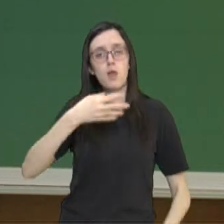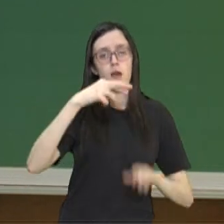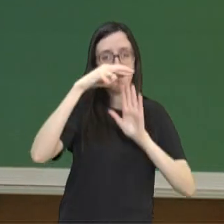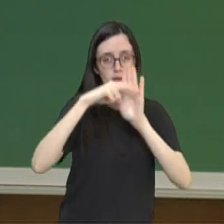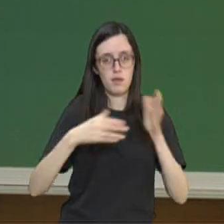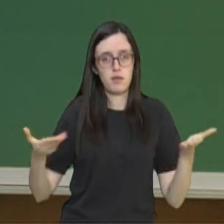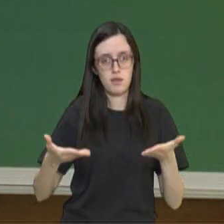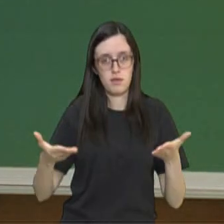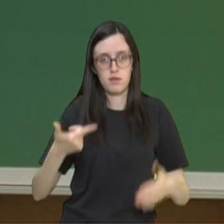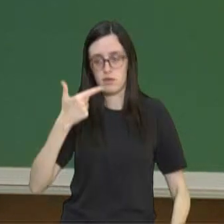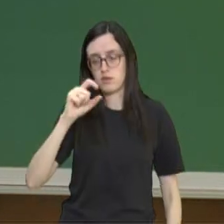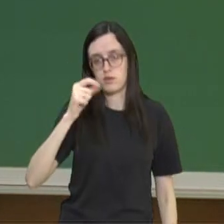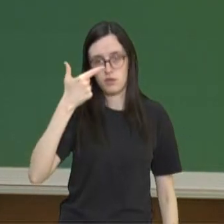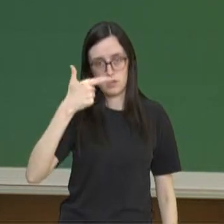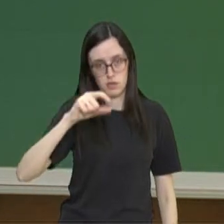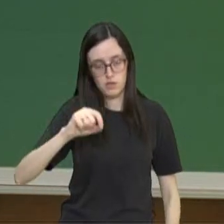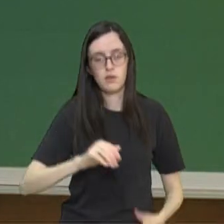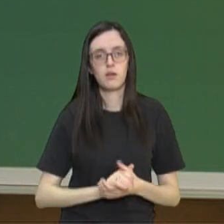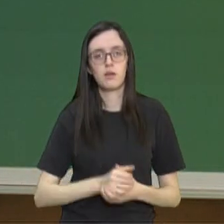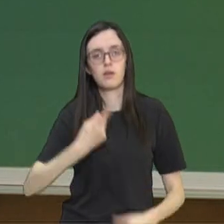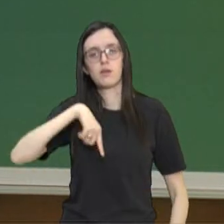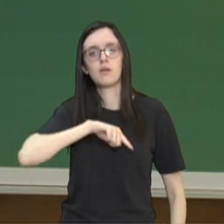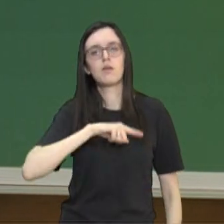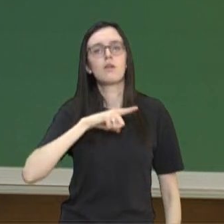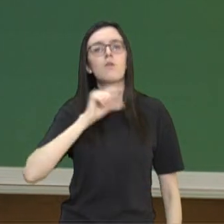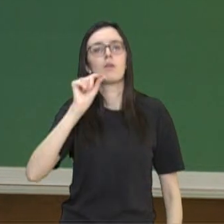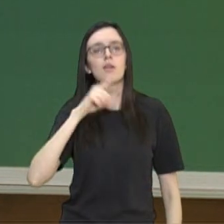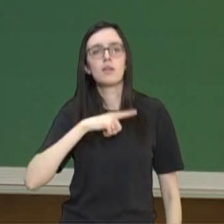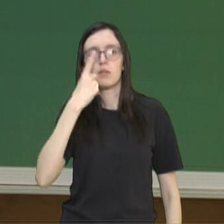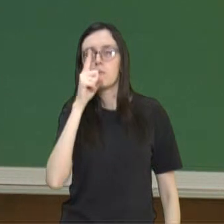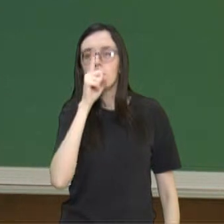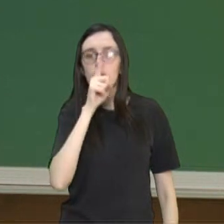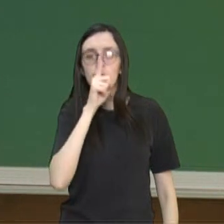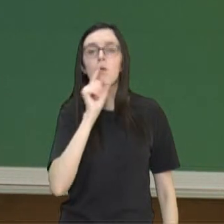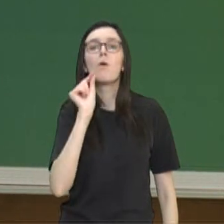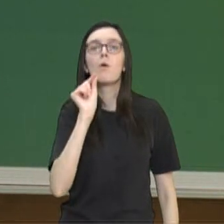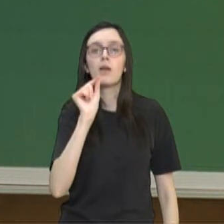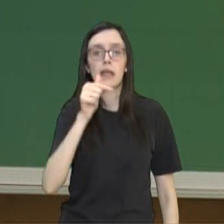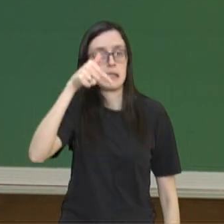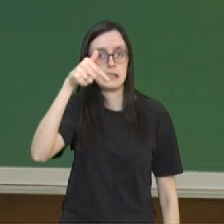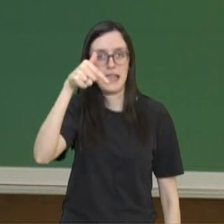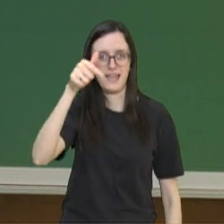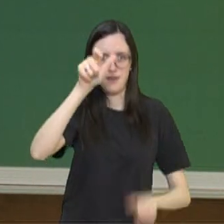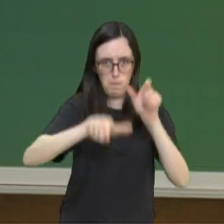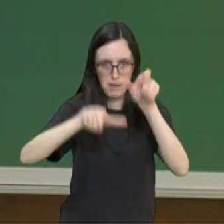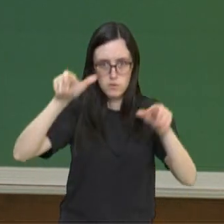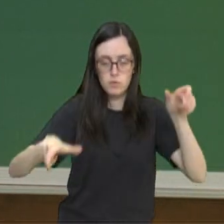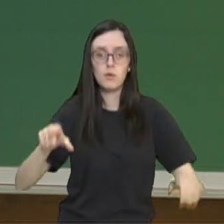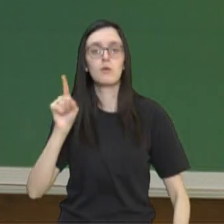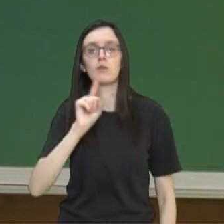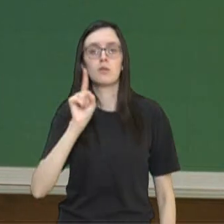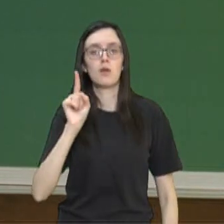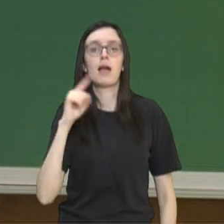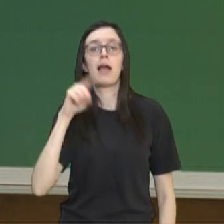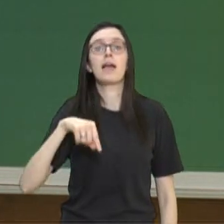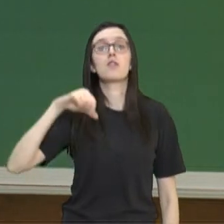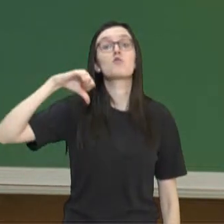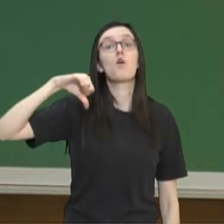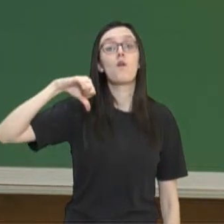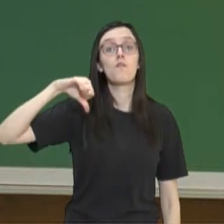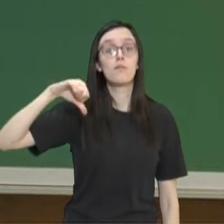pensar e tem que escrever. Só que, só um minutinho, vamos voltar um slide, porque houve uma